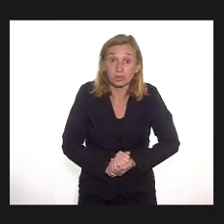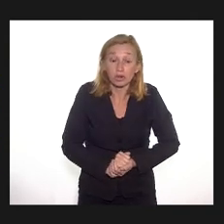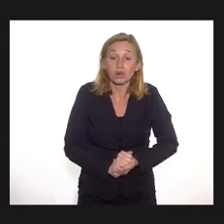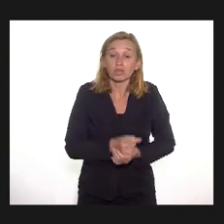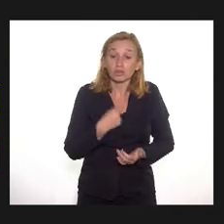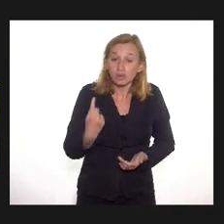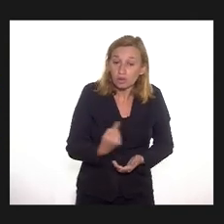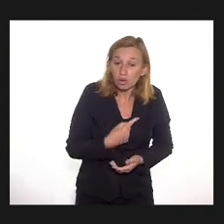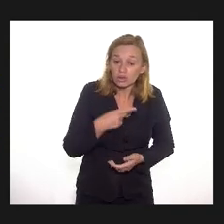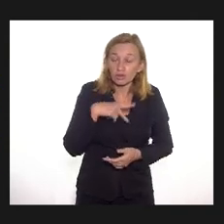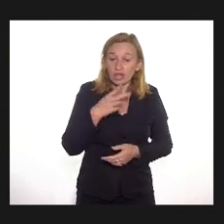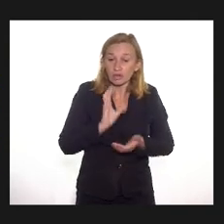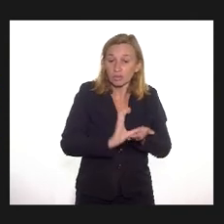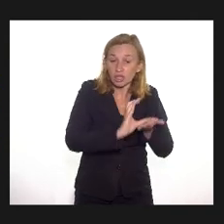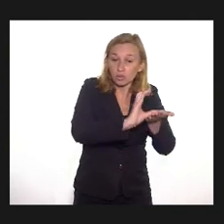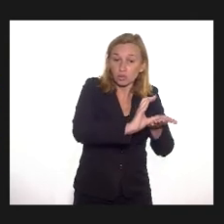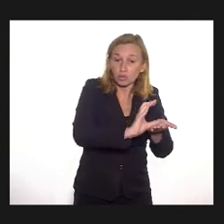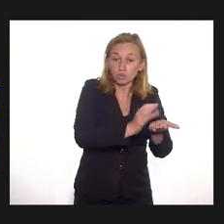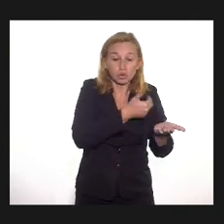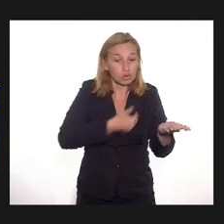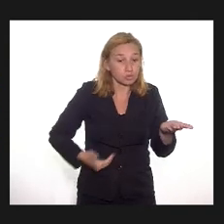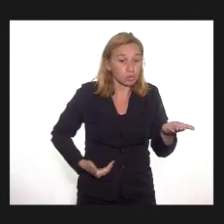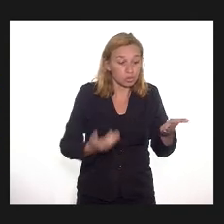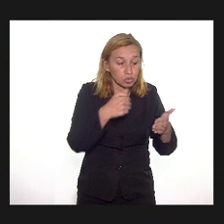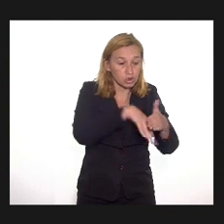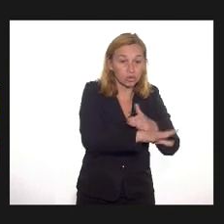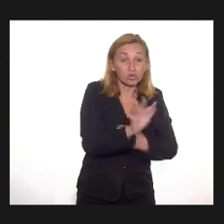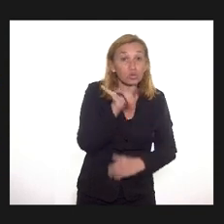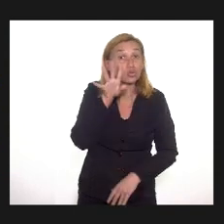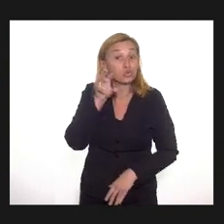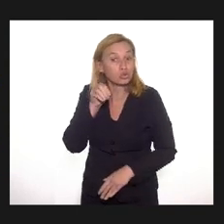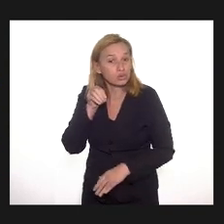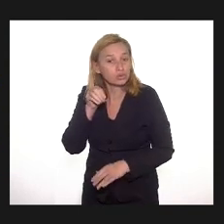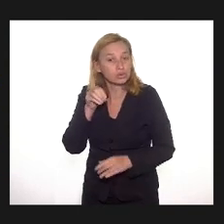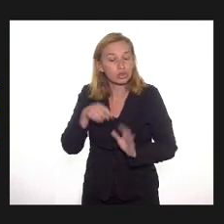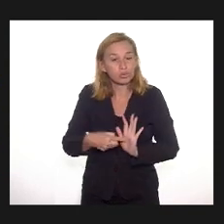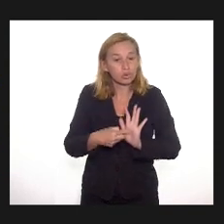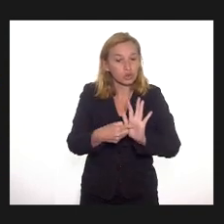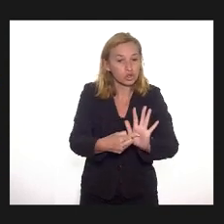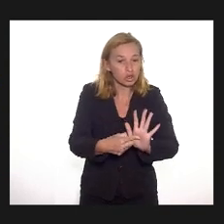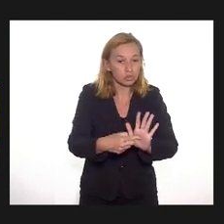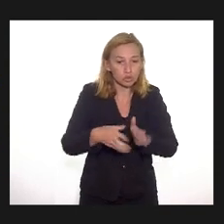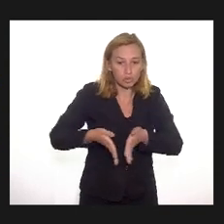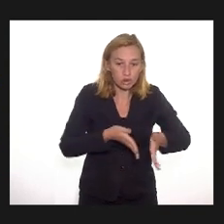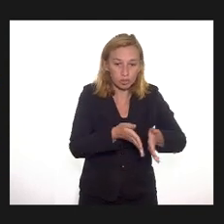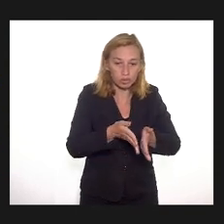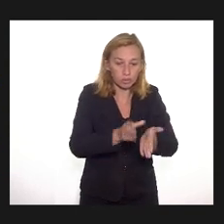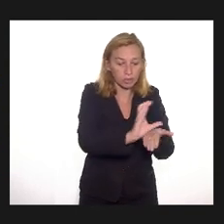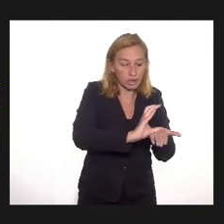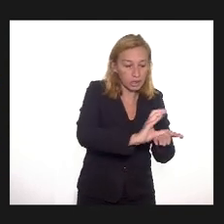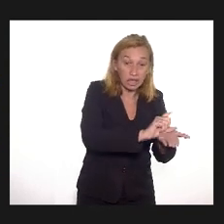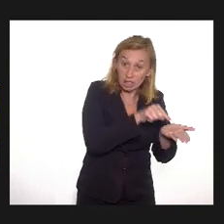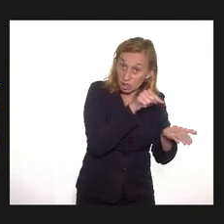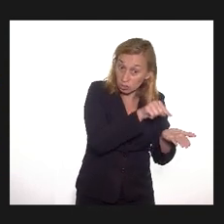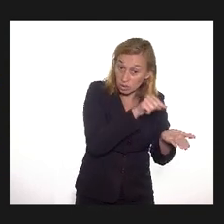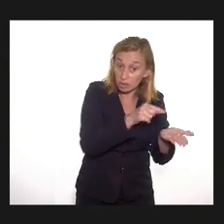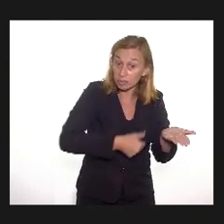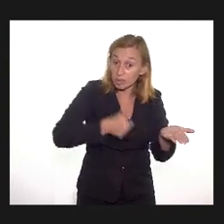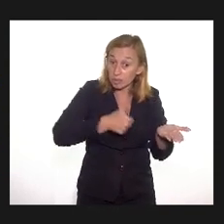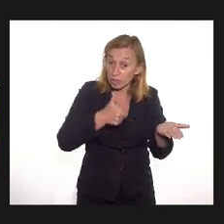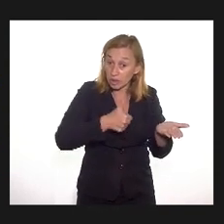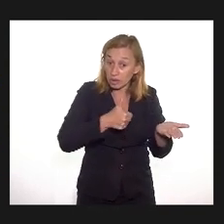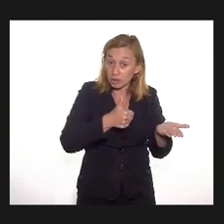nós colocamos recursos públicos em fundos e apontamos uma destinação para esses recursos, em primeiro lugar, é